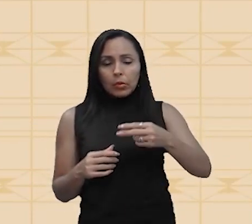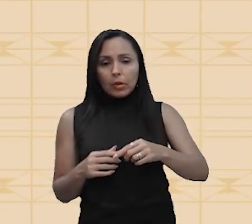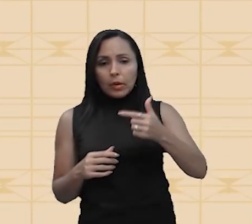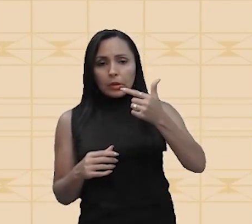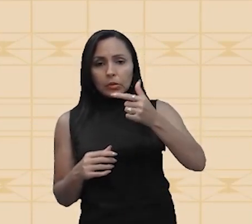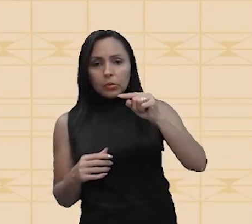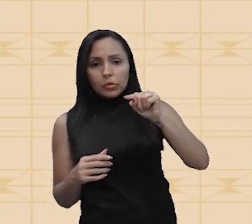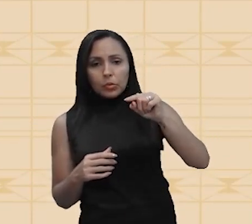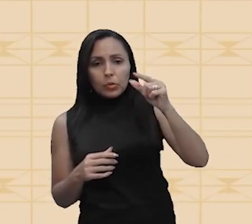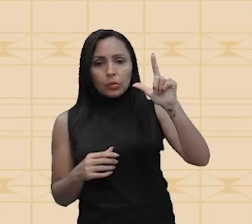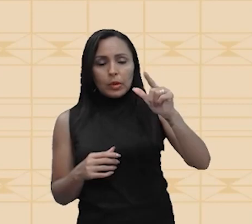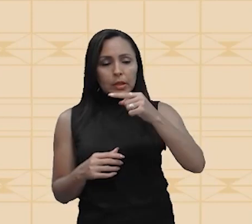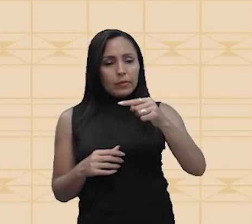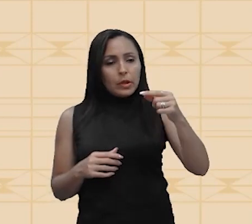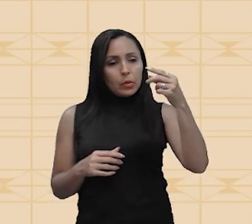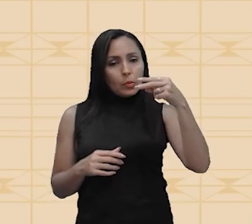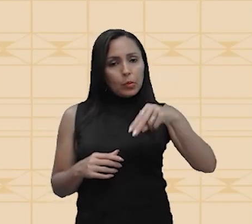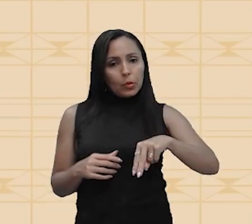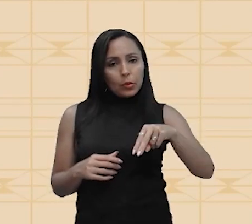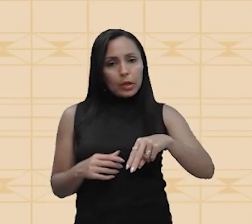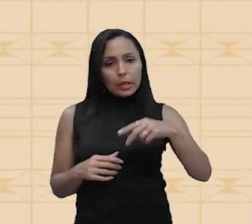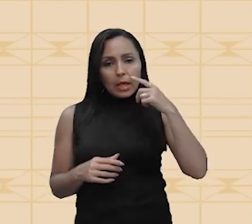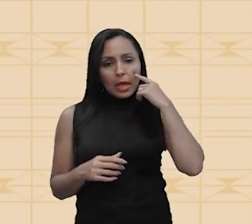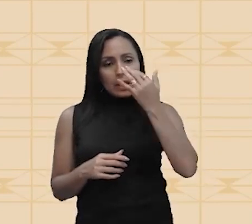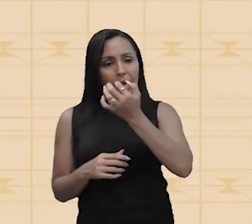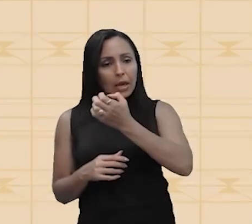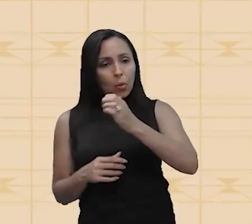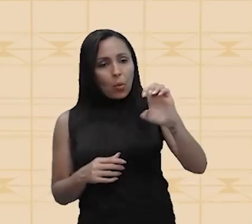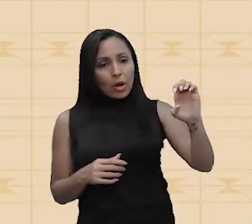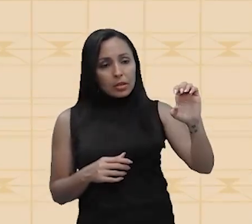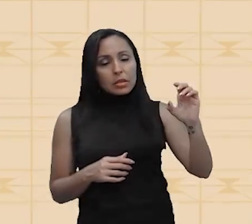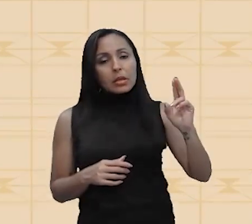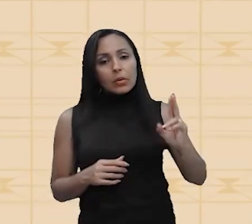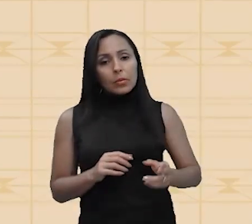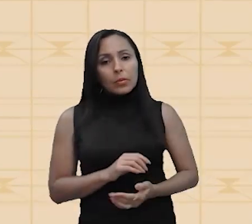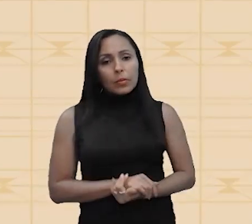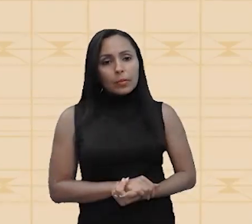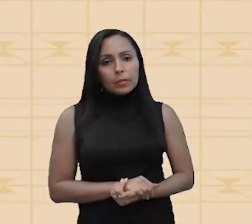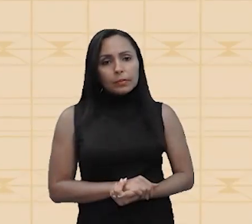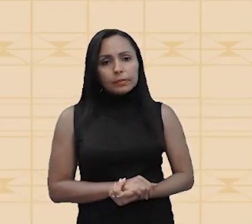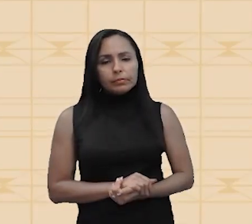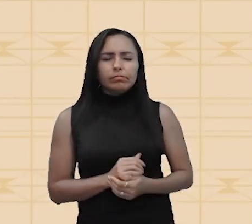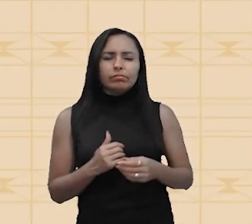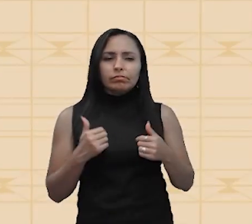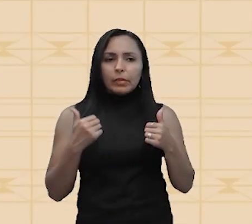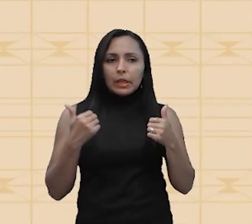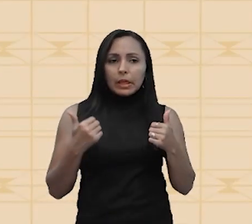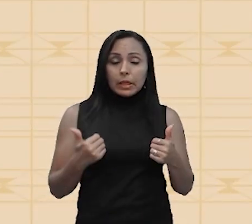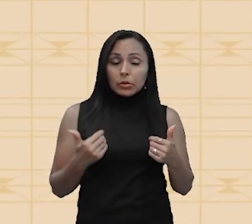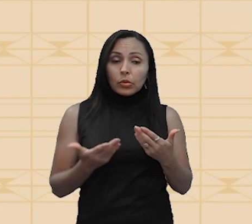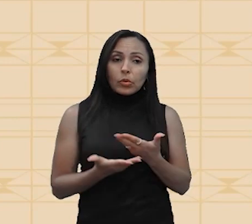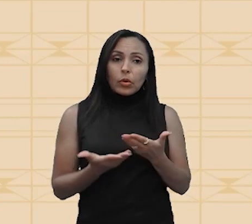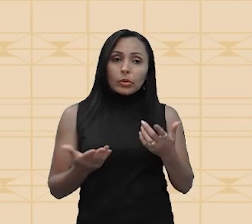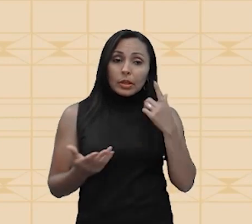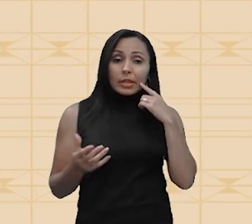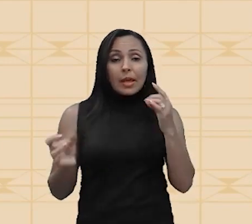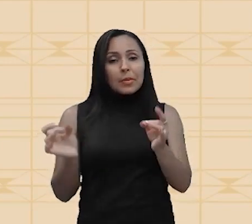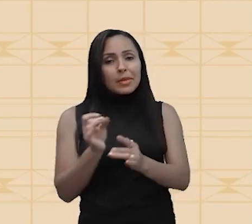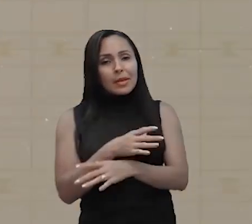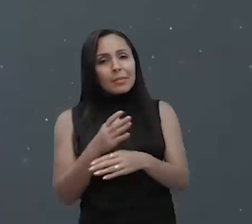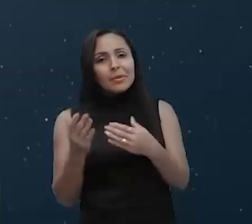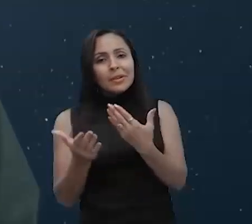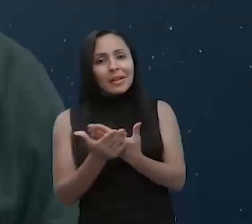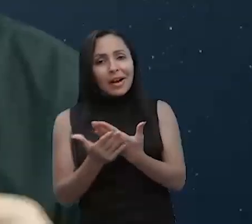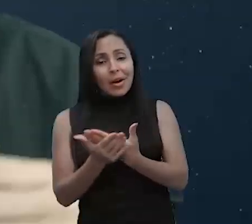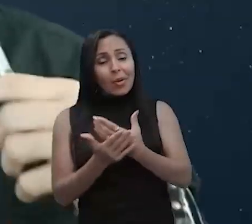em seguida, aplicar na equação da velocidade de uma onda. Belezinha? Então, com isso, nós finalizamos a nossa